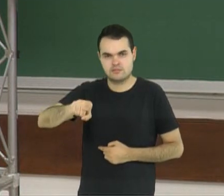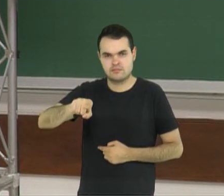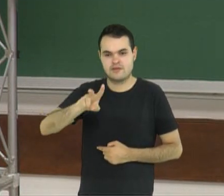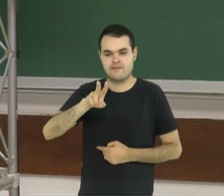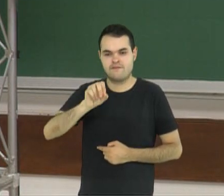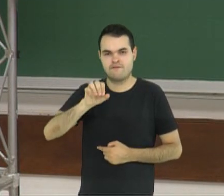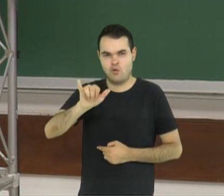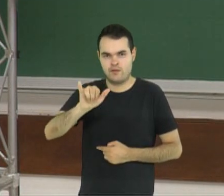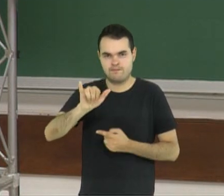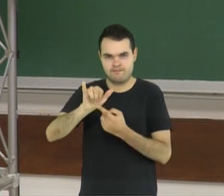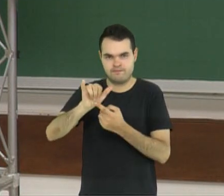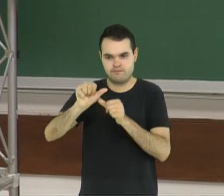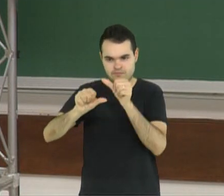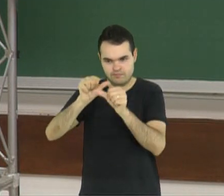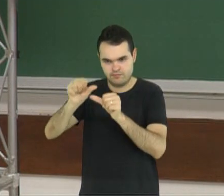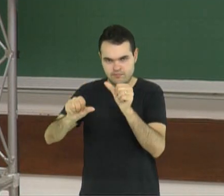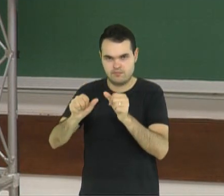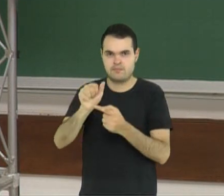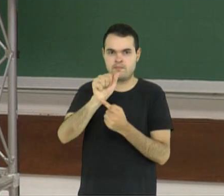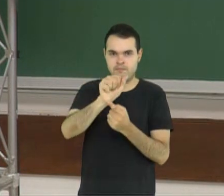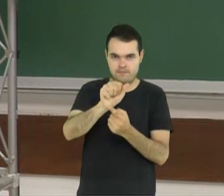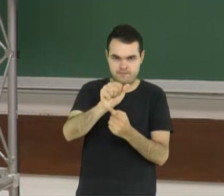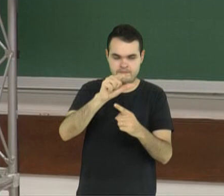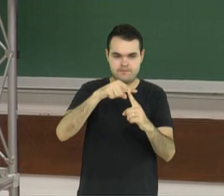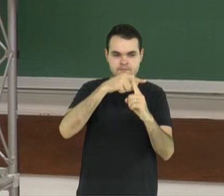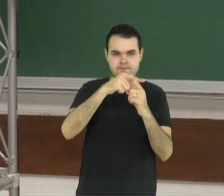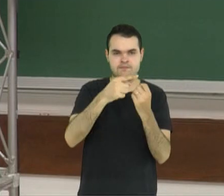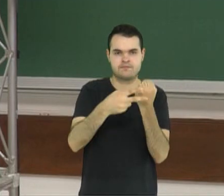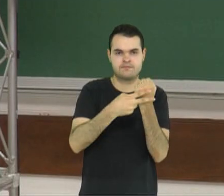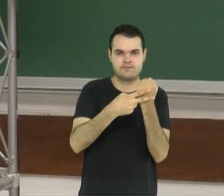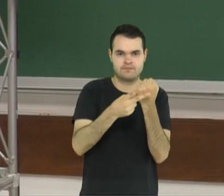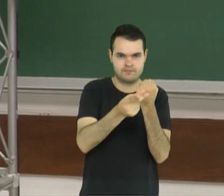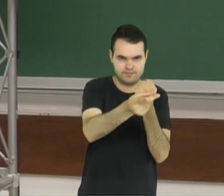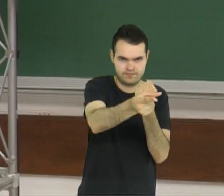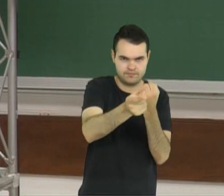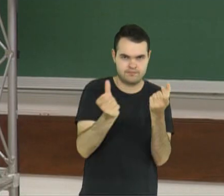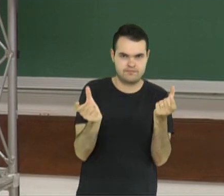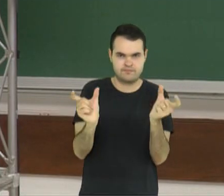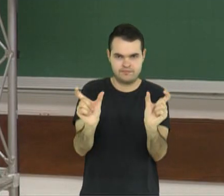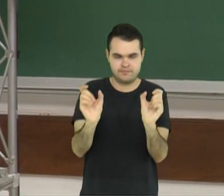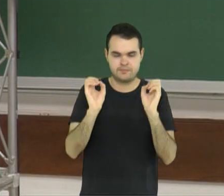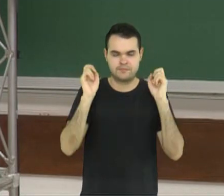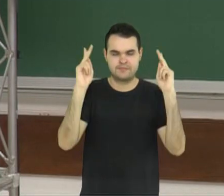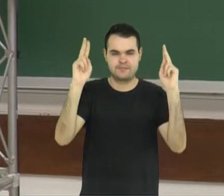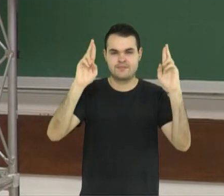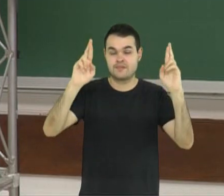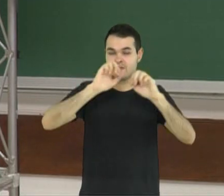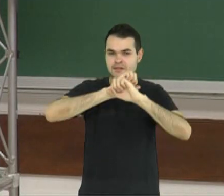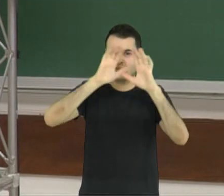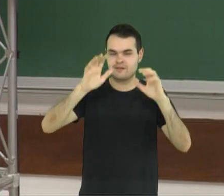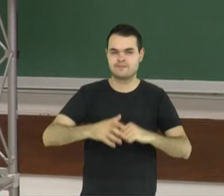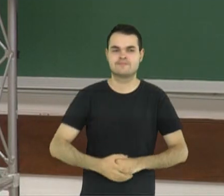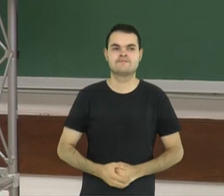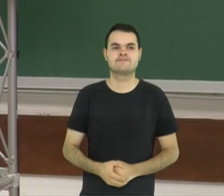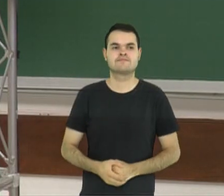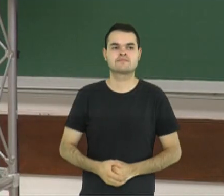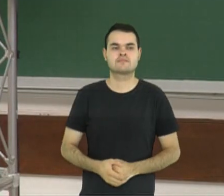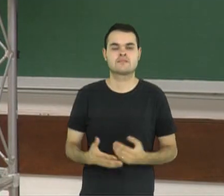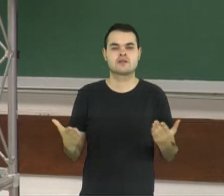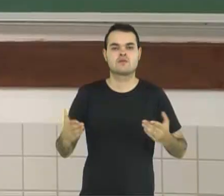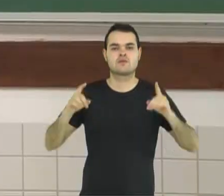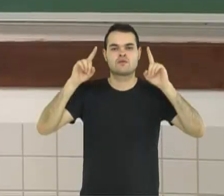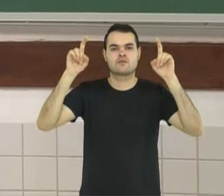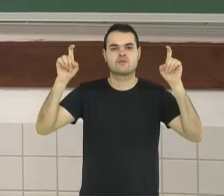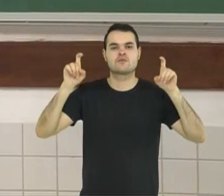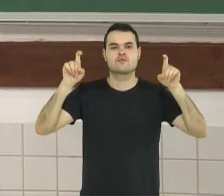ir conjugado, preposição a, mais um verbo no infinitivo, ok? Espero que tenha ficado claro. E